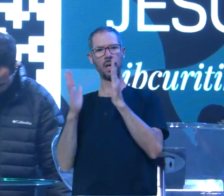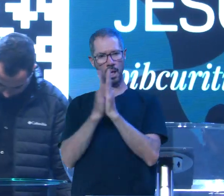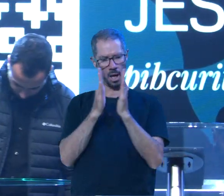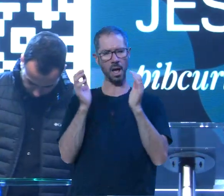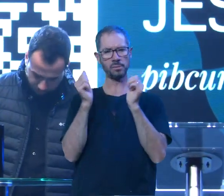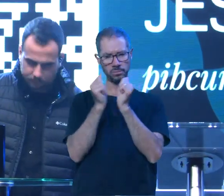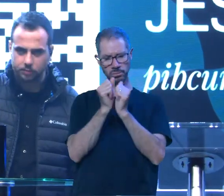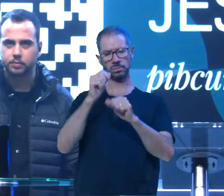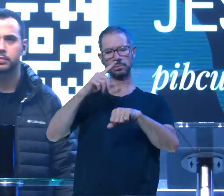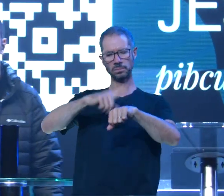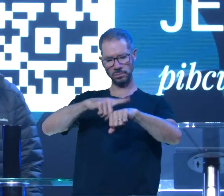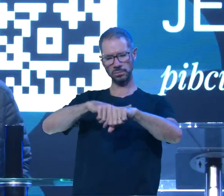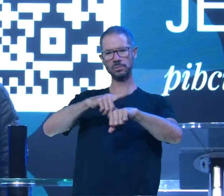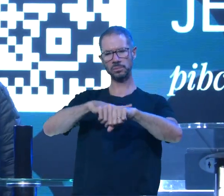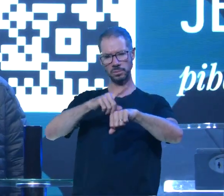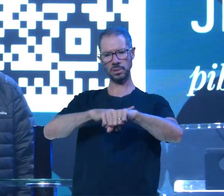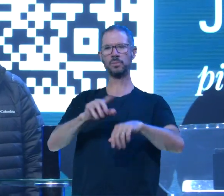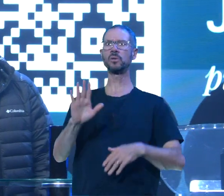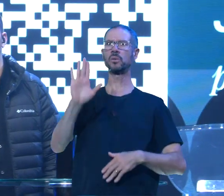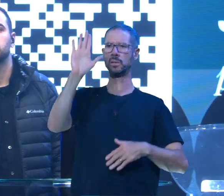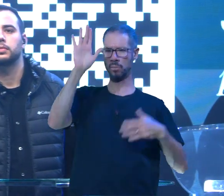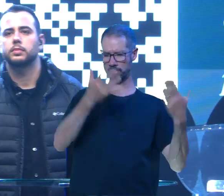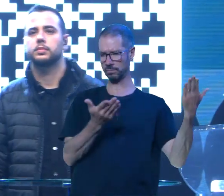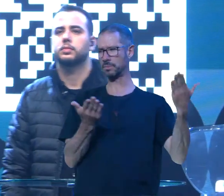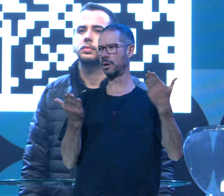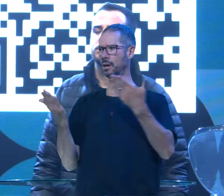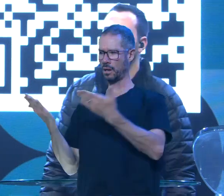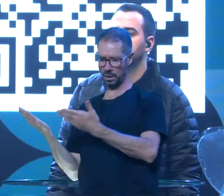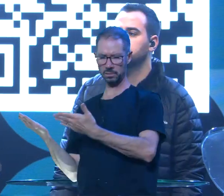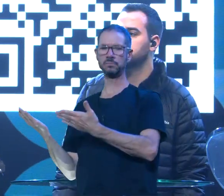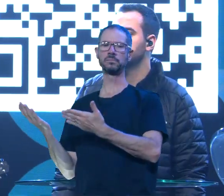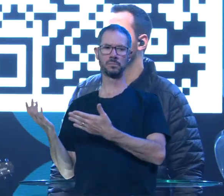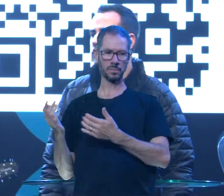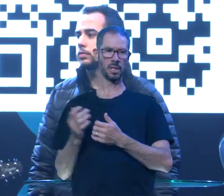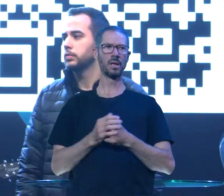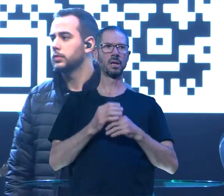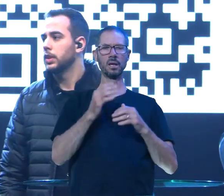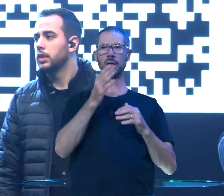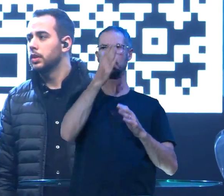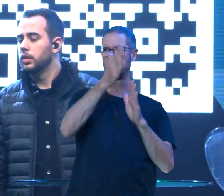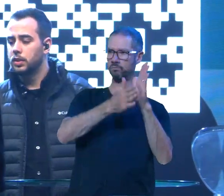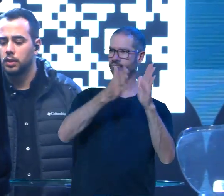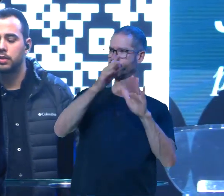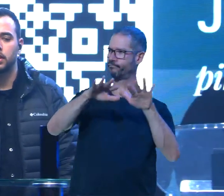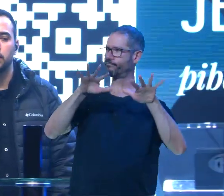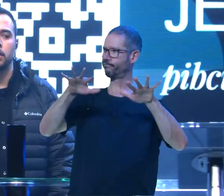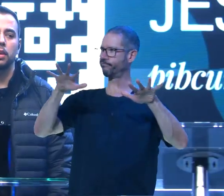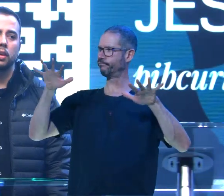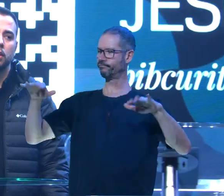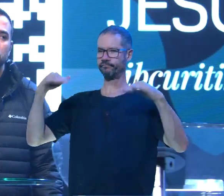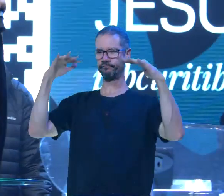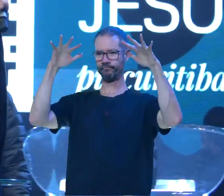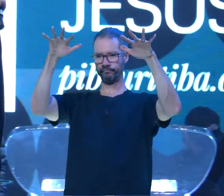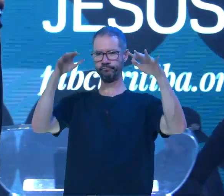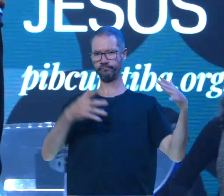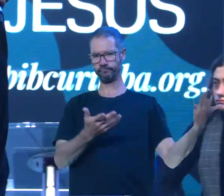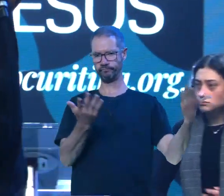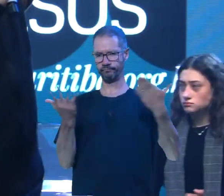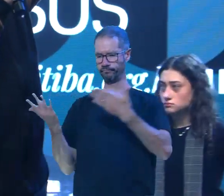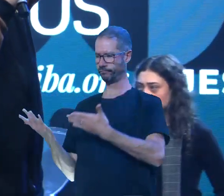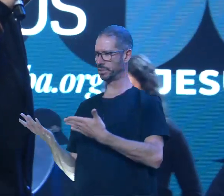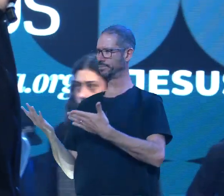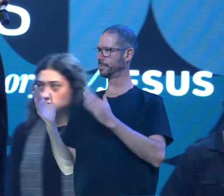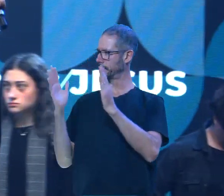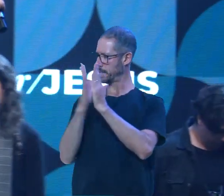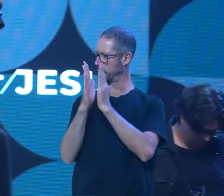com você nesse tempo. Você que levantou a mão, pode vir para cá. Onde você está? Tem gente que nesse canto, aqui no meio, ali em cima também, pode vir. Pode vir para cá. Você que fez